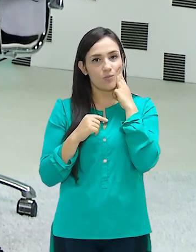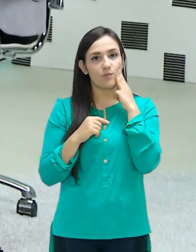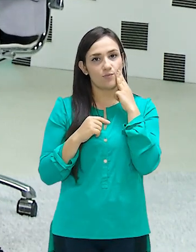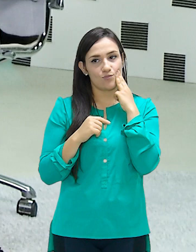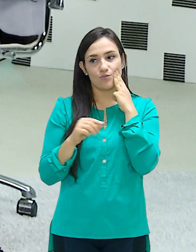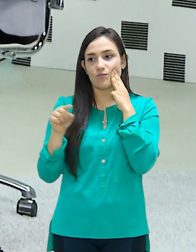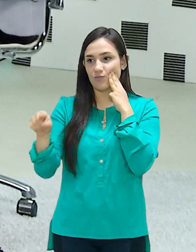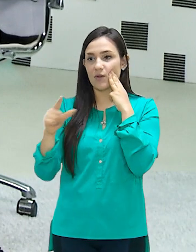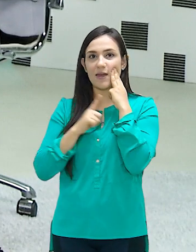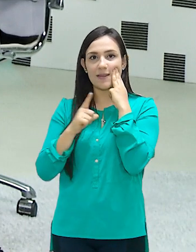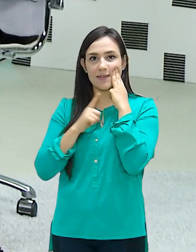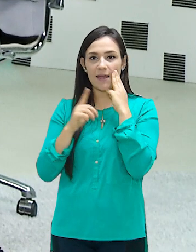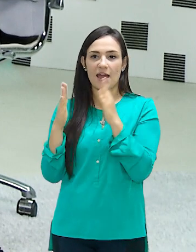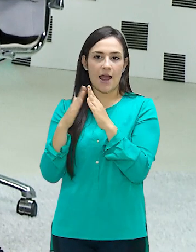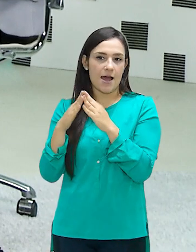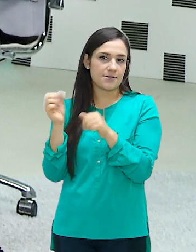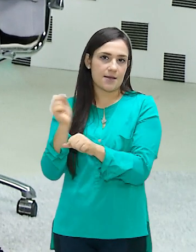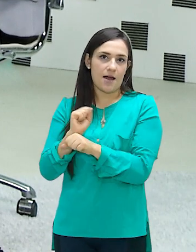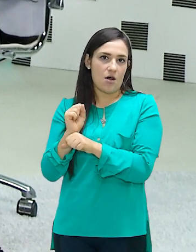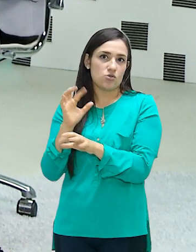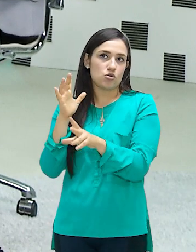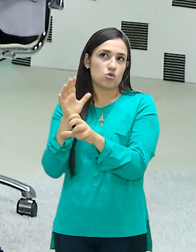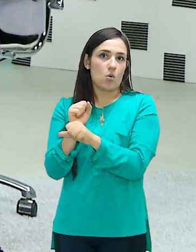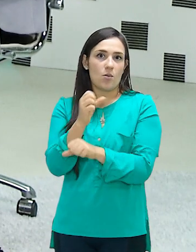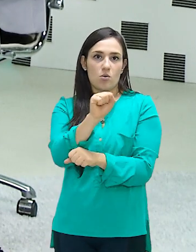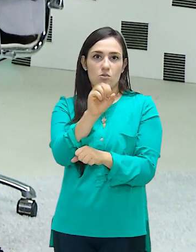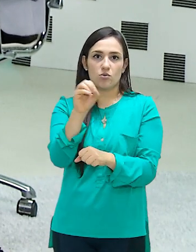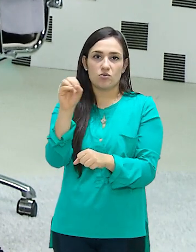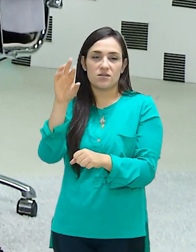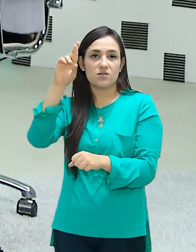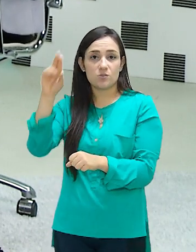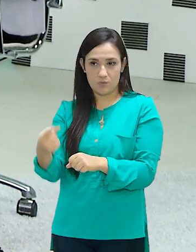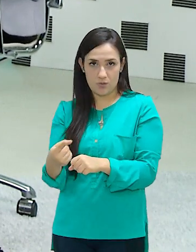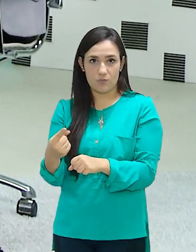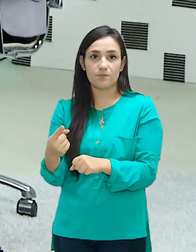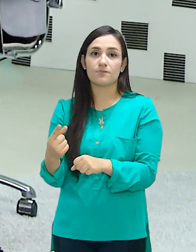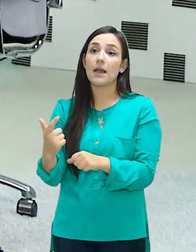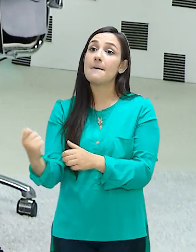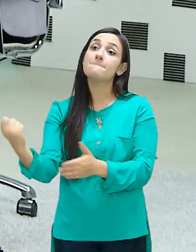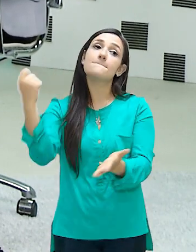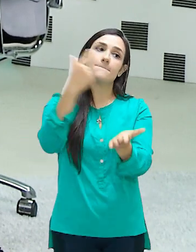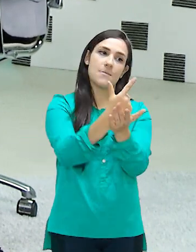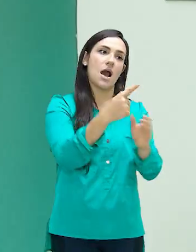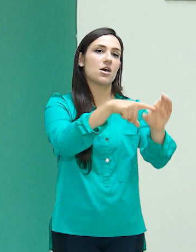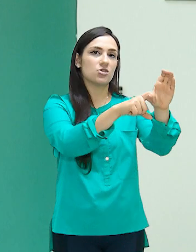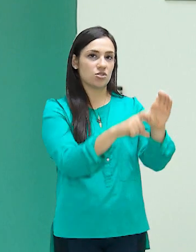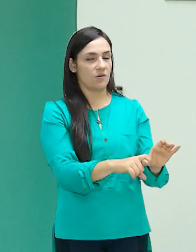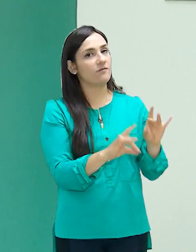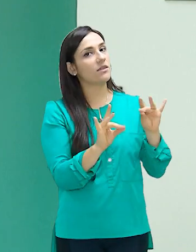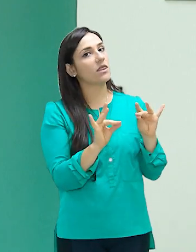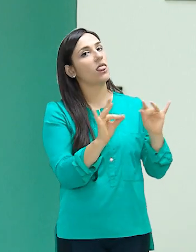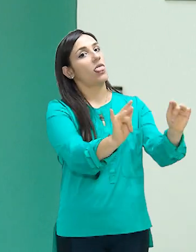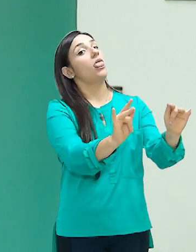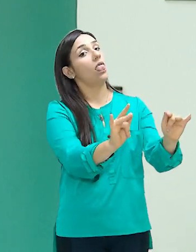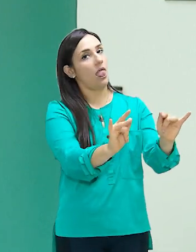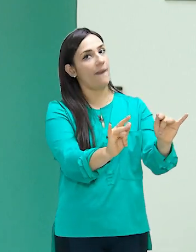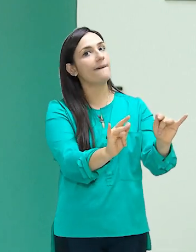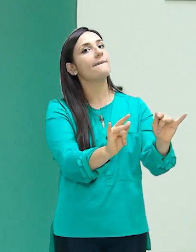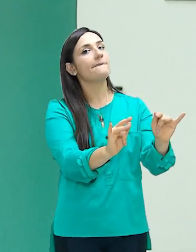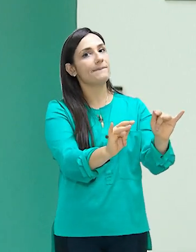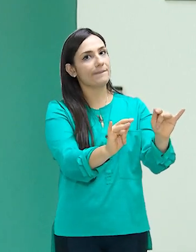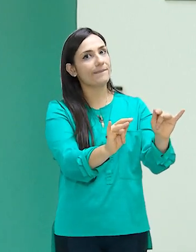O patrimônio era de 800 mil. A dívida vai ser paga, isso se os credores